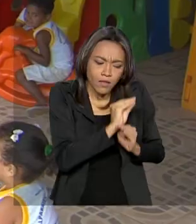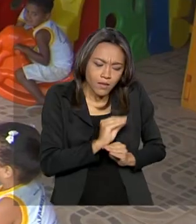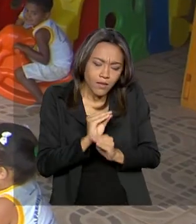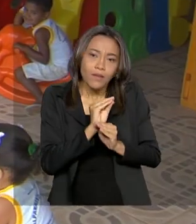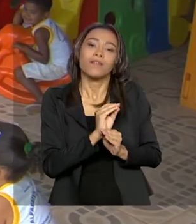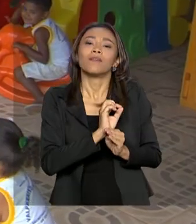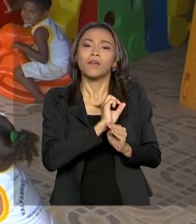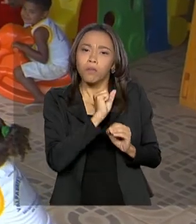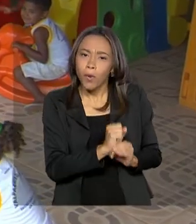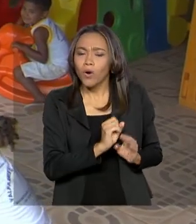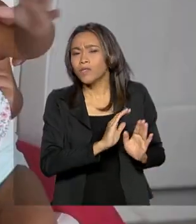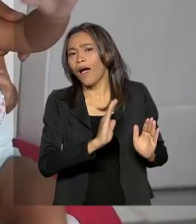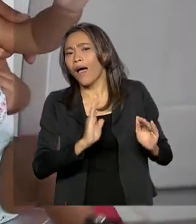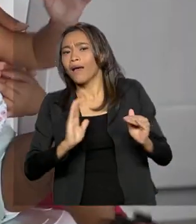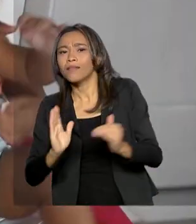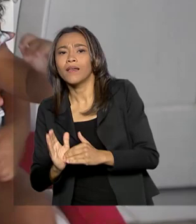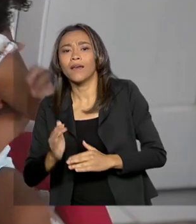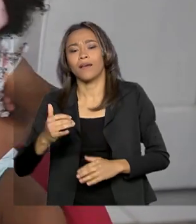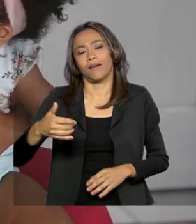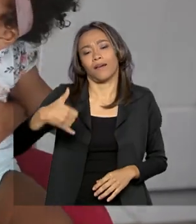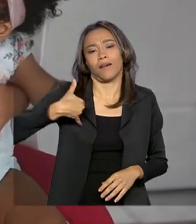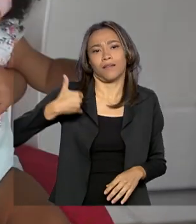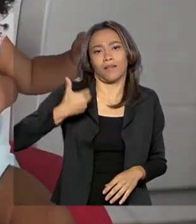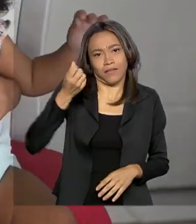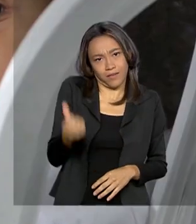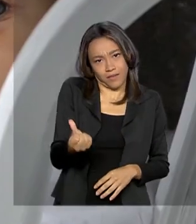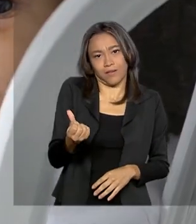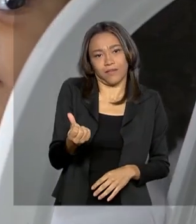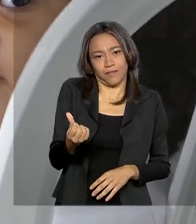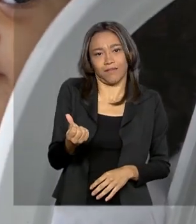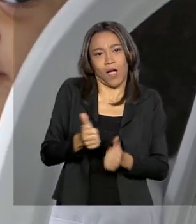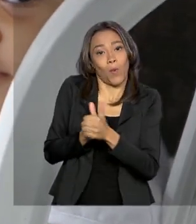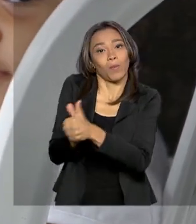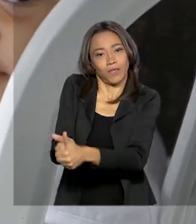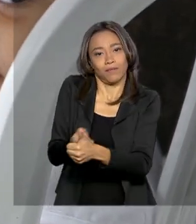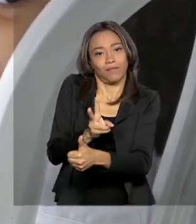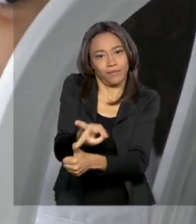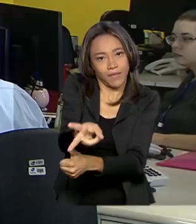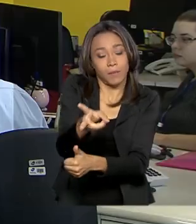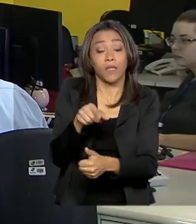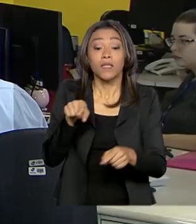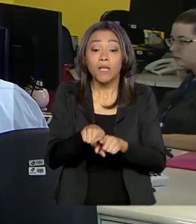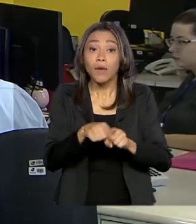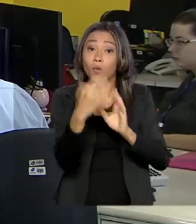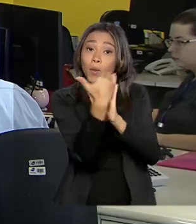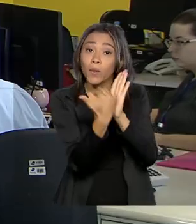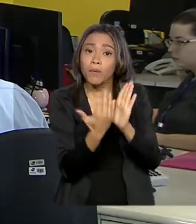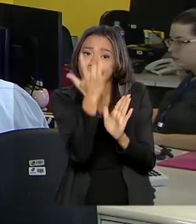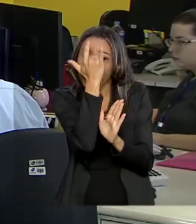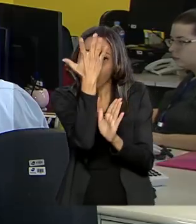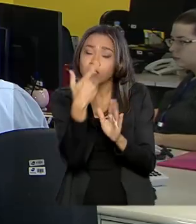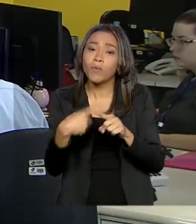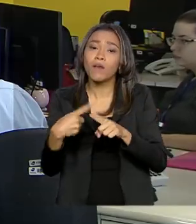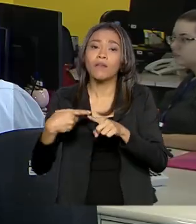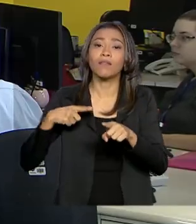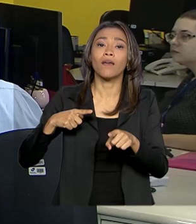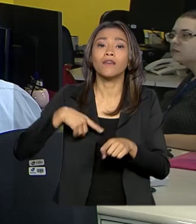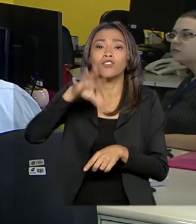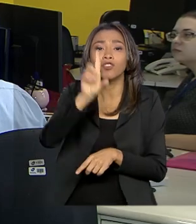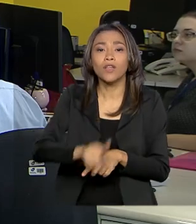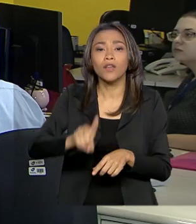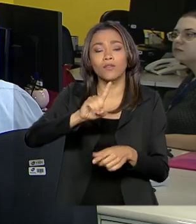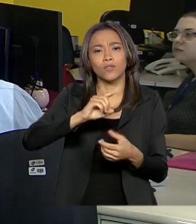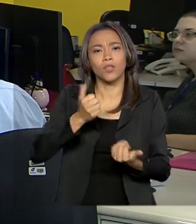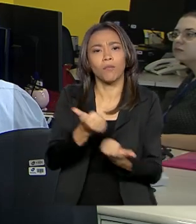e pode se estender até os 6 anos de vida dos pequenos. O programa também facilita o acesso às políticas públicas. E aí a gente fala